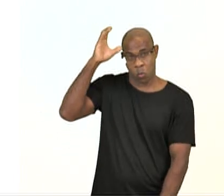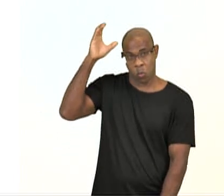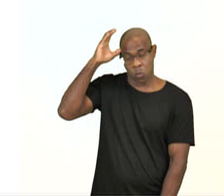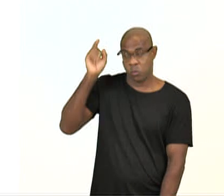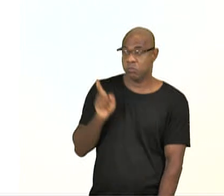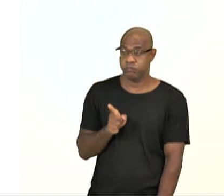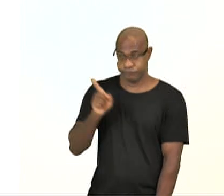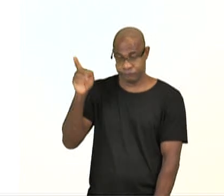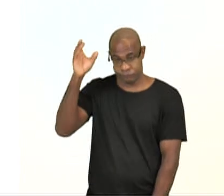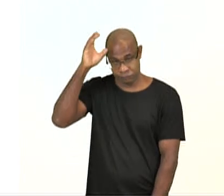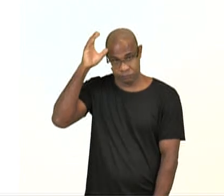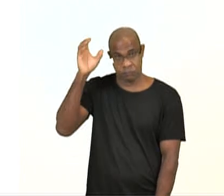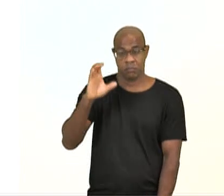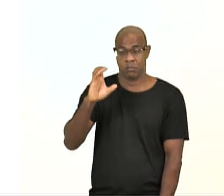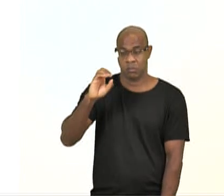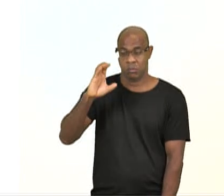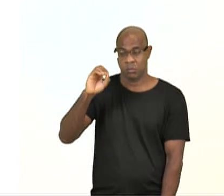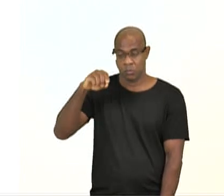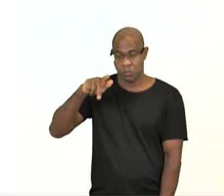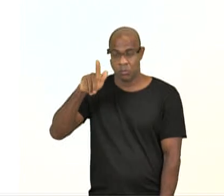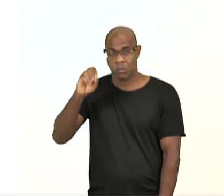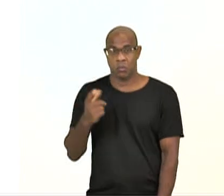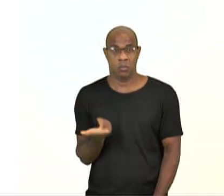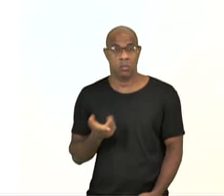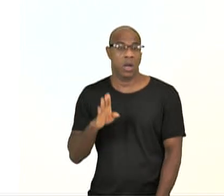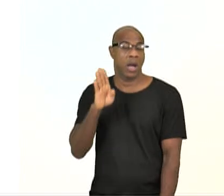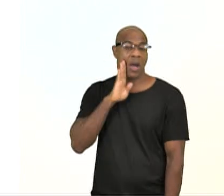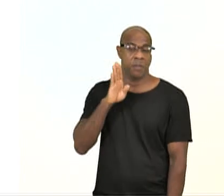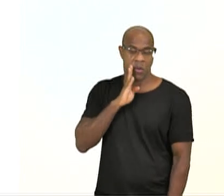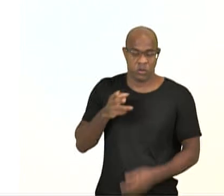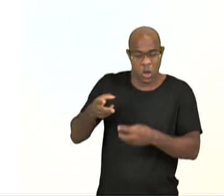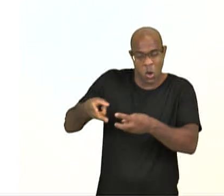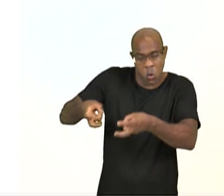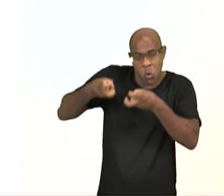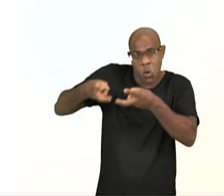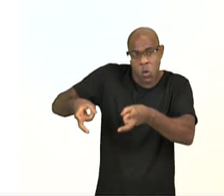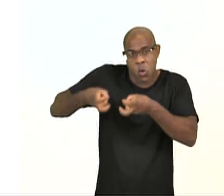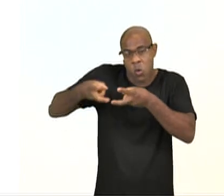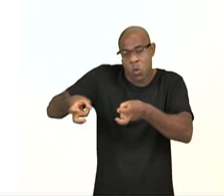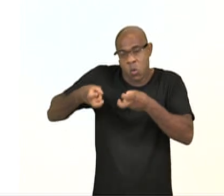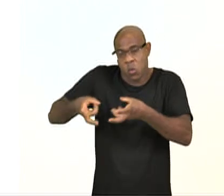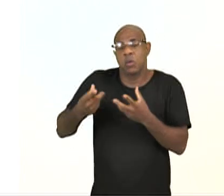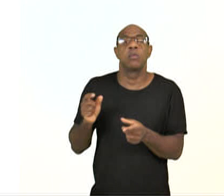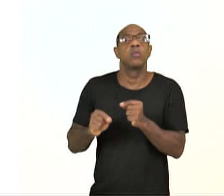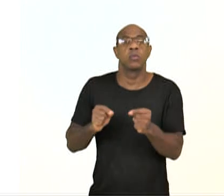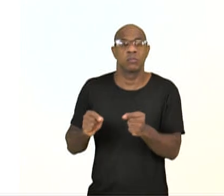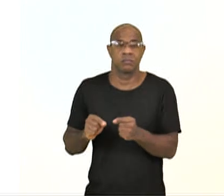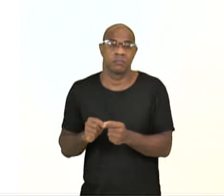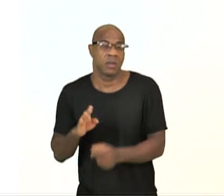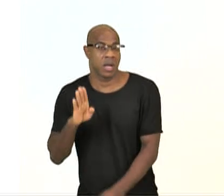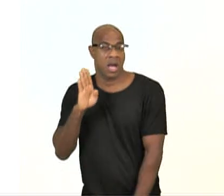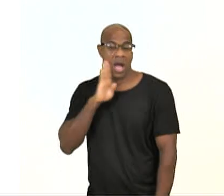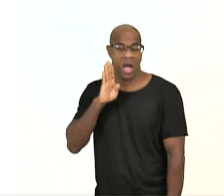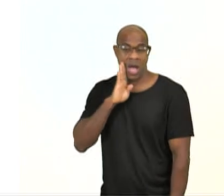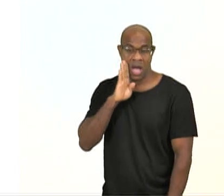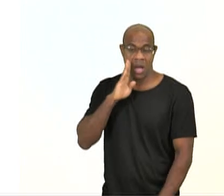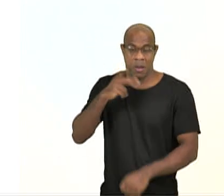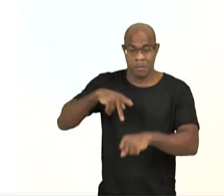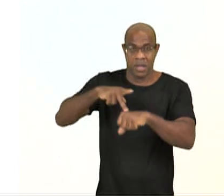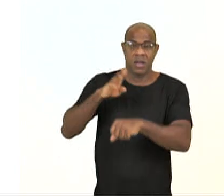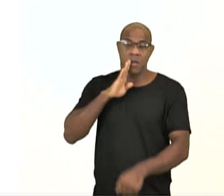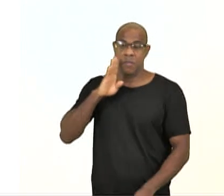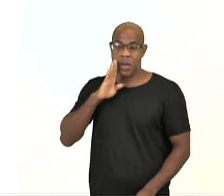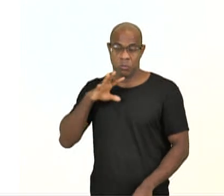chamado, tá? No qual a Bélgica explorava a produção vegetal, ou seja, a Bélgica tomava conta ali da